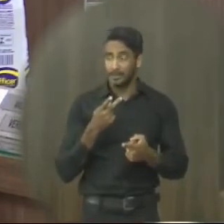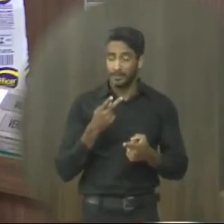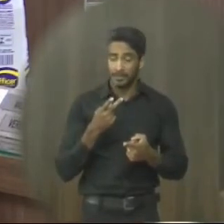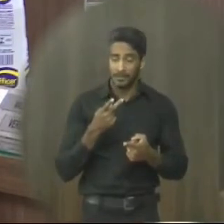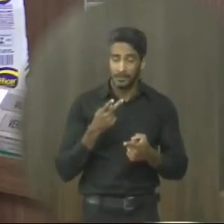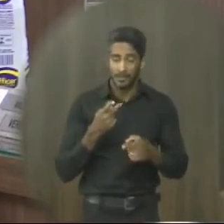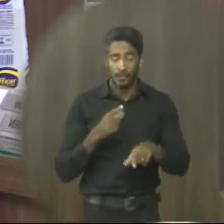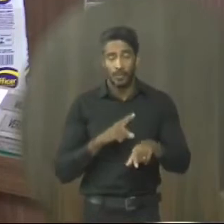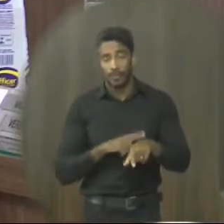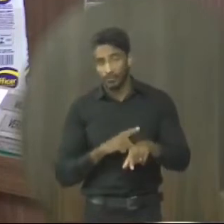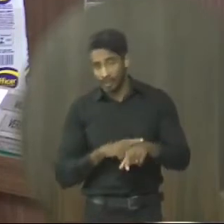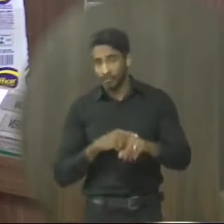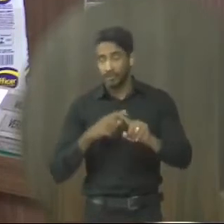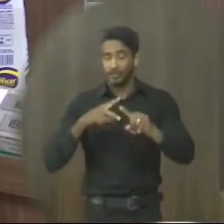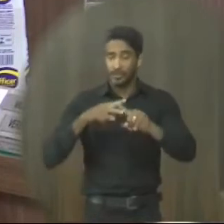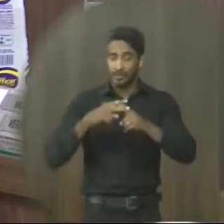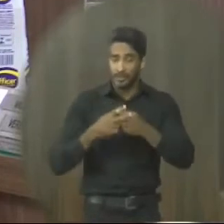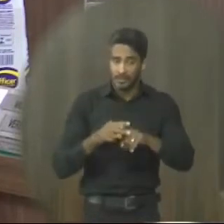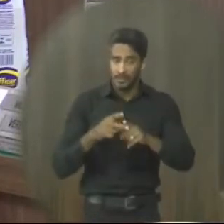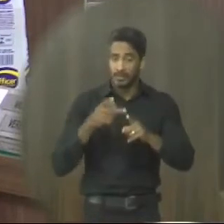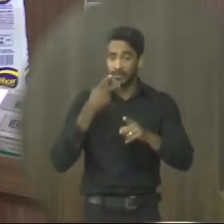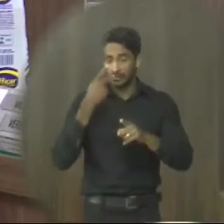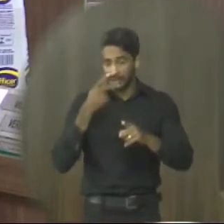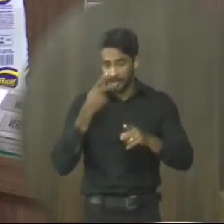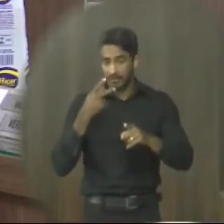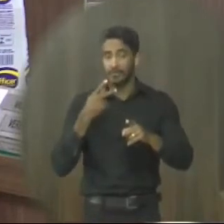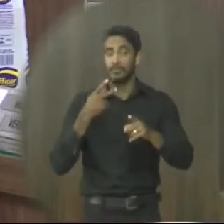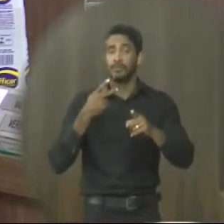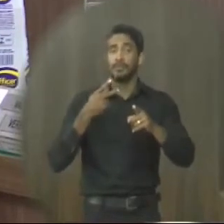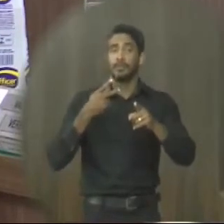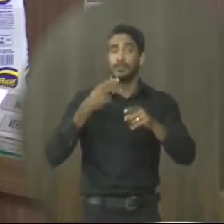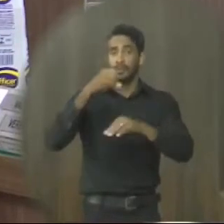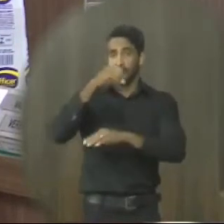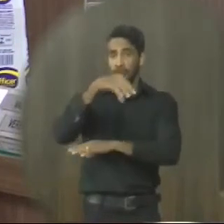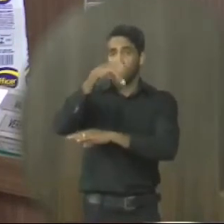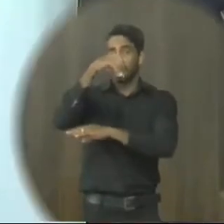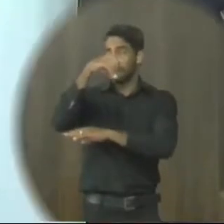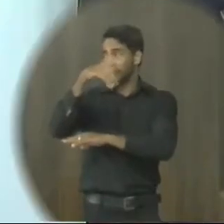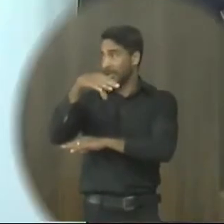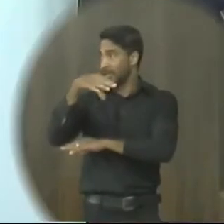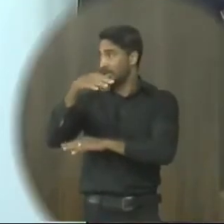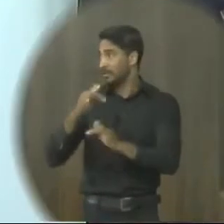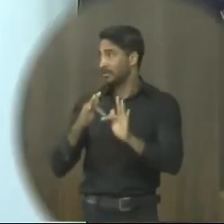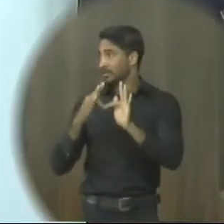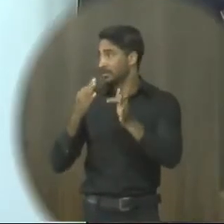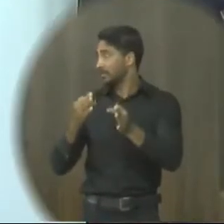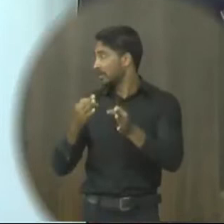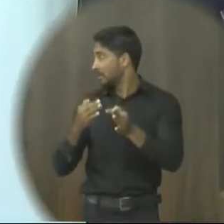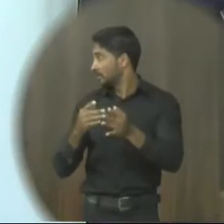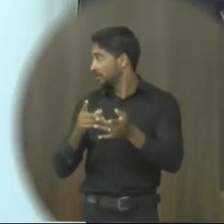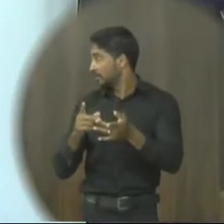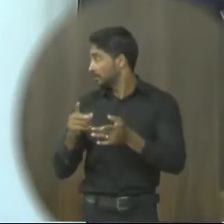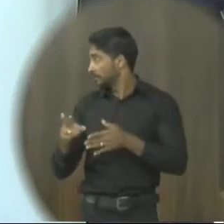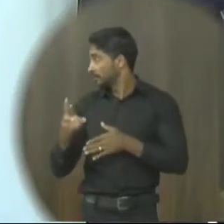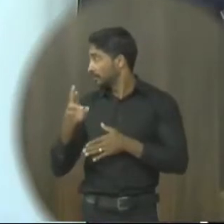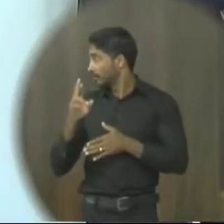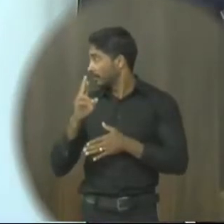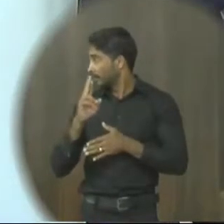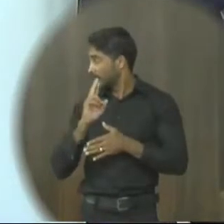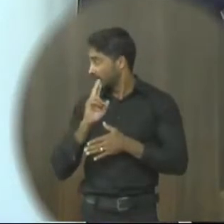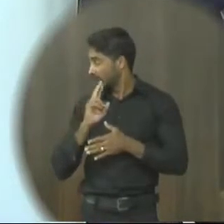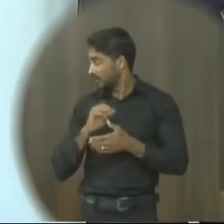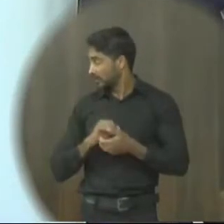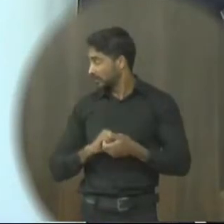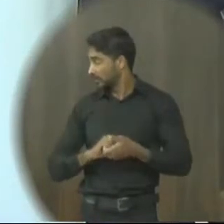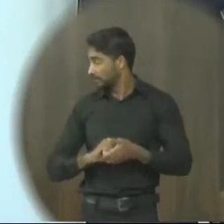um prazo para que a gente pudesse estar colocando essa extensão de rede. Para ser bem objetivo na resposta, só um momento. Licença, secretário,